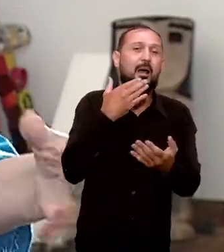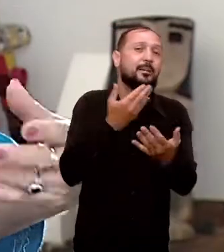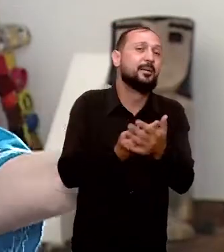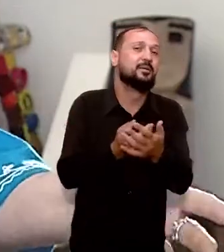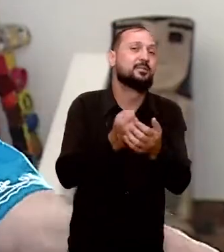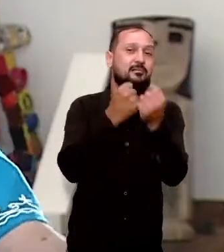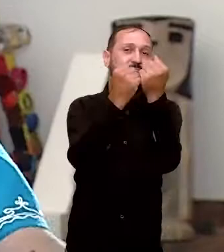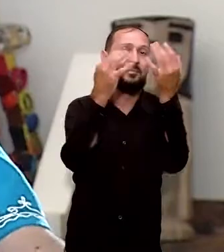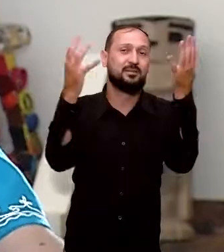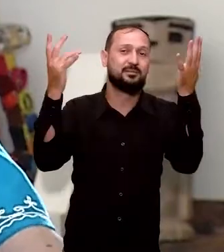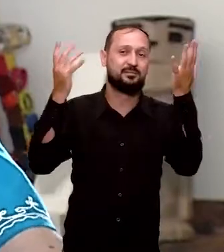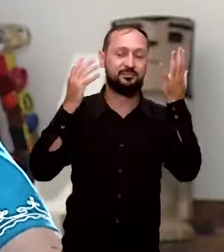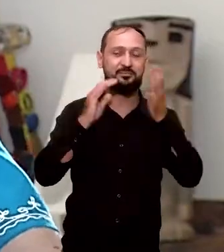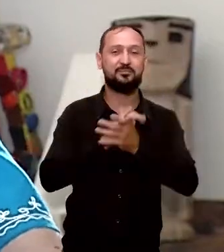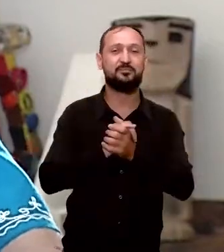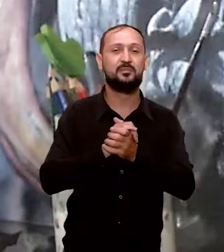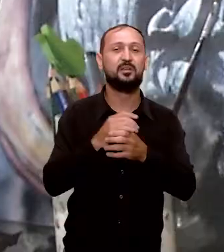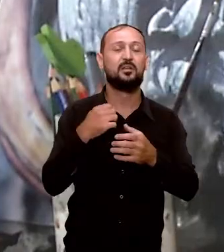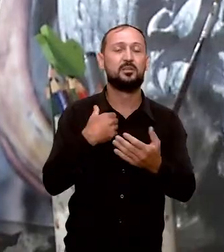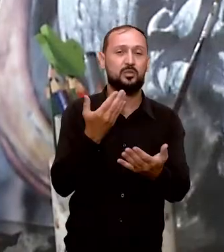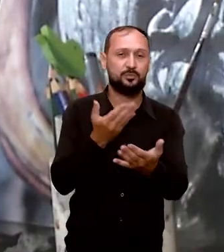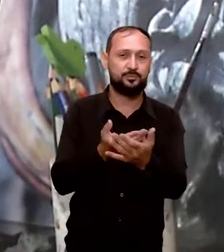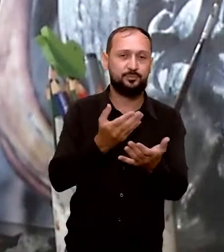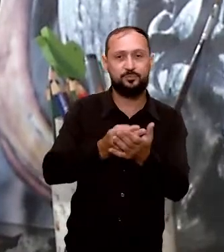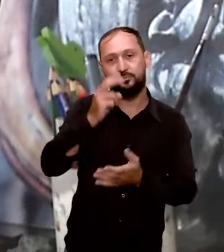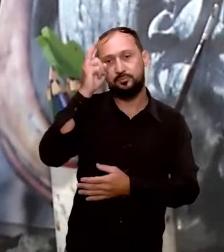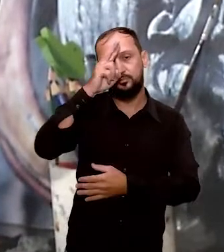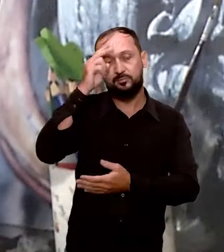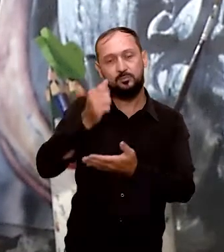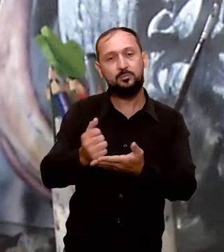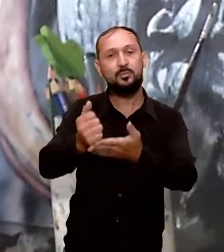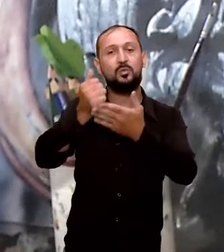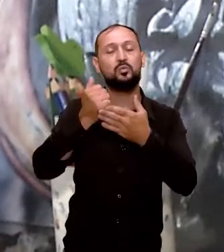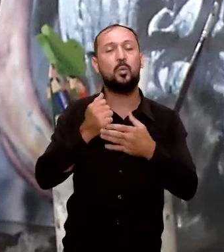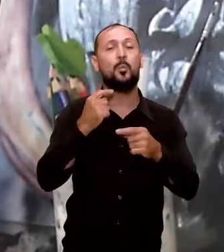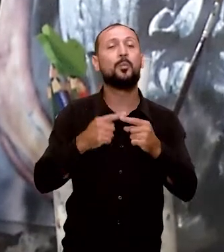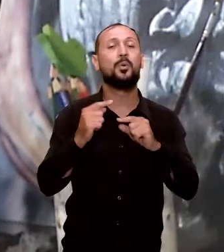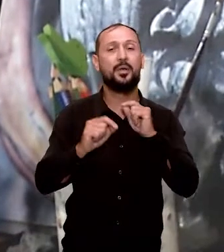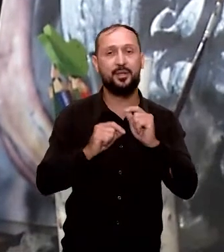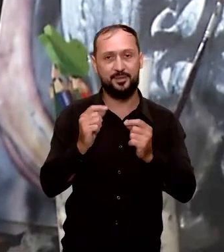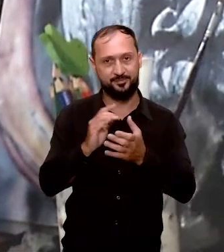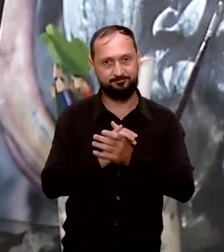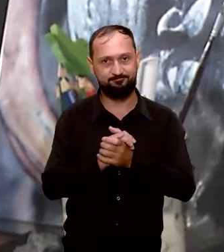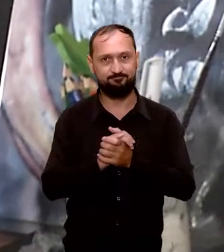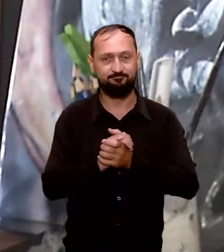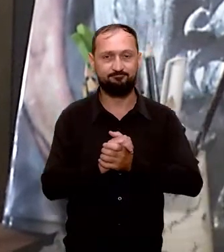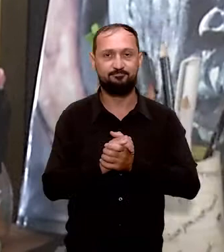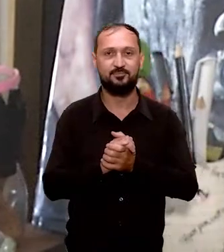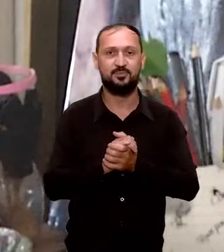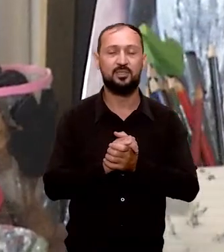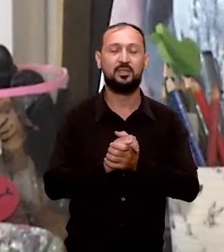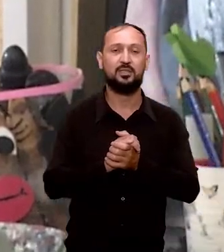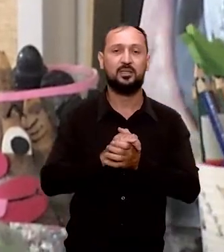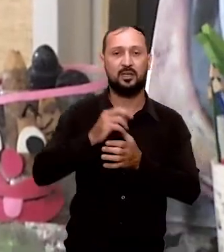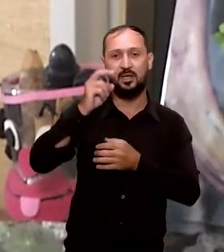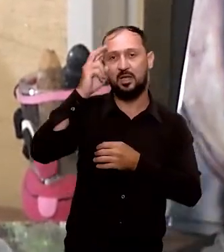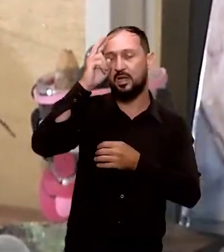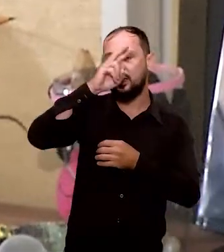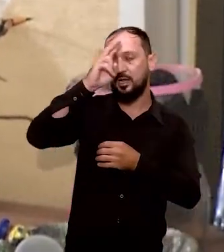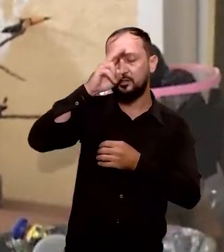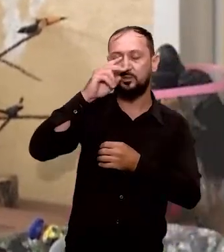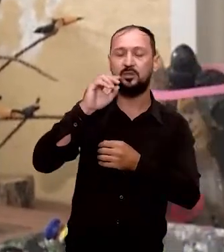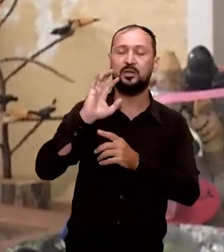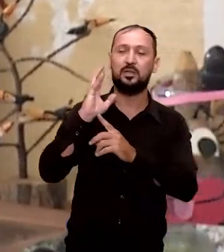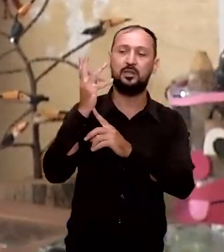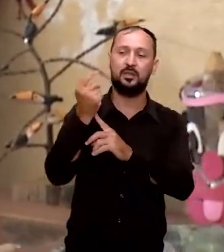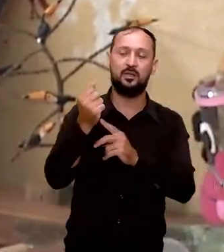a apreciar a natureza, né? Eu ter feito a faculdade de História me ajudou muito, porque a história